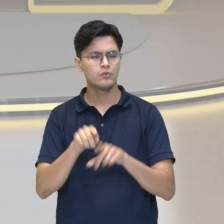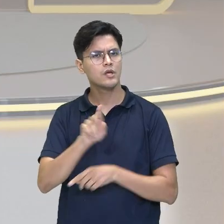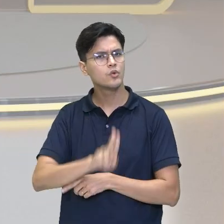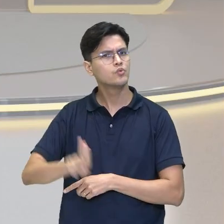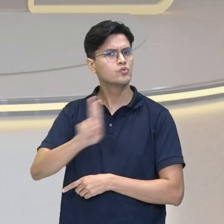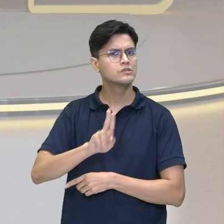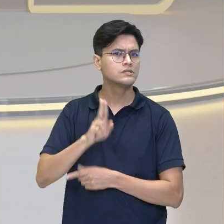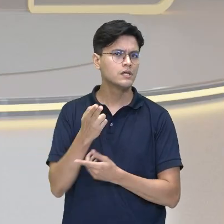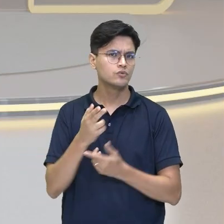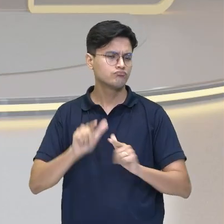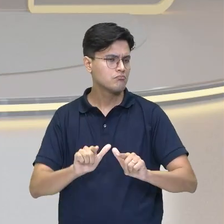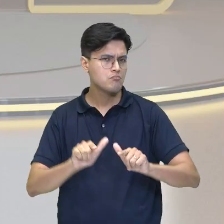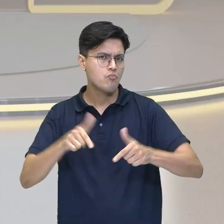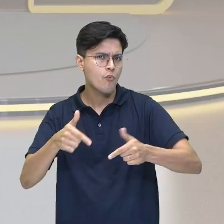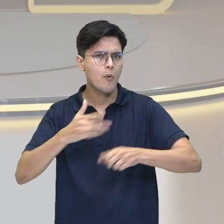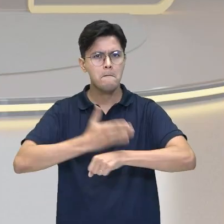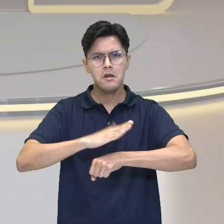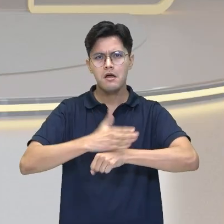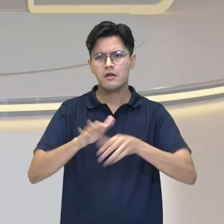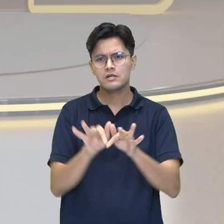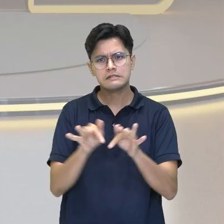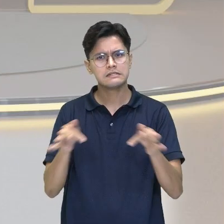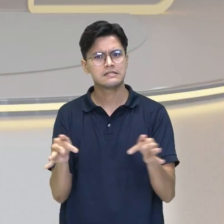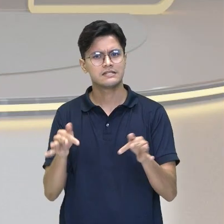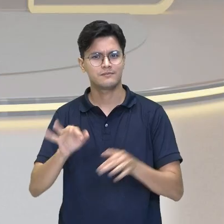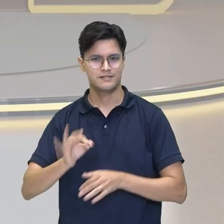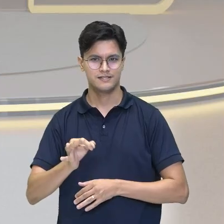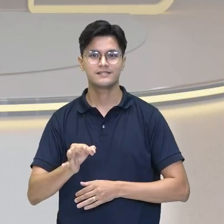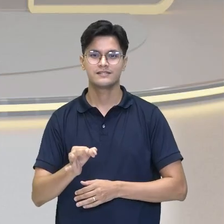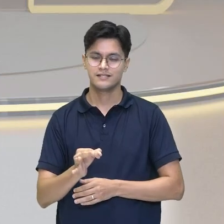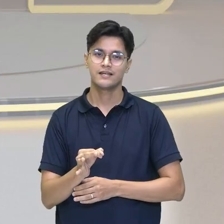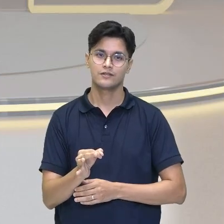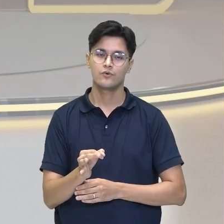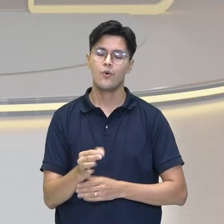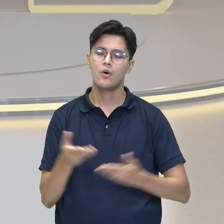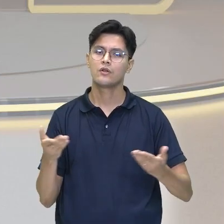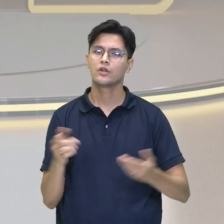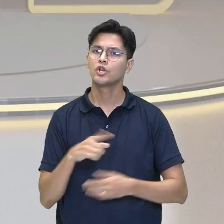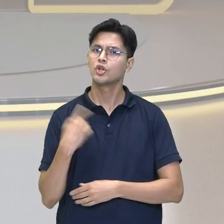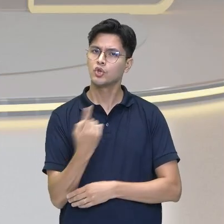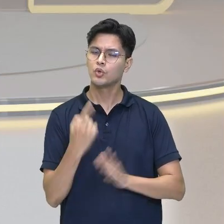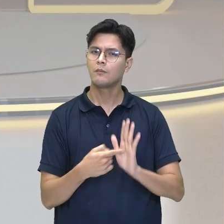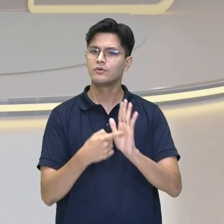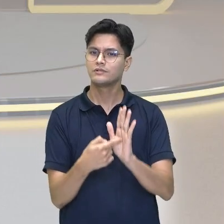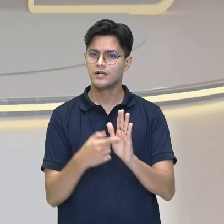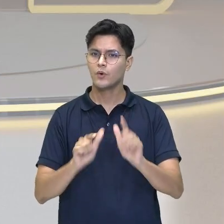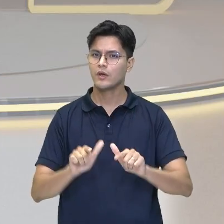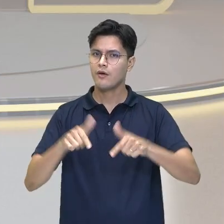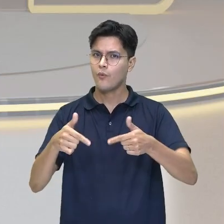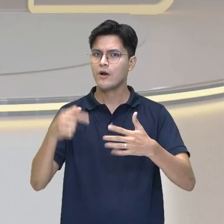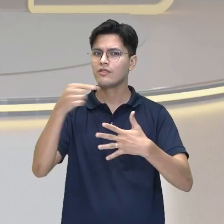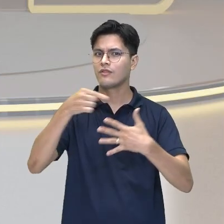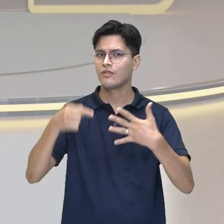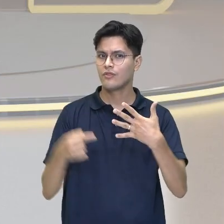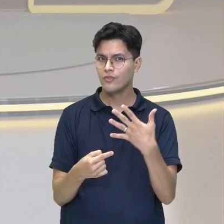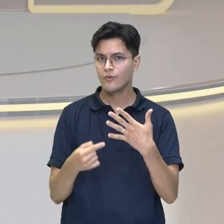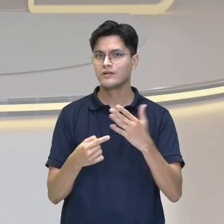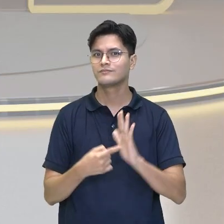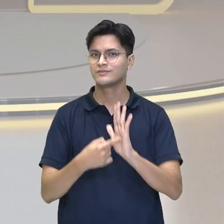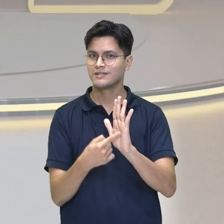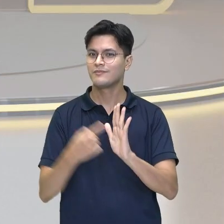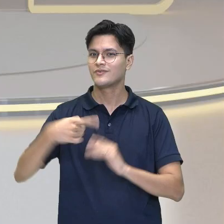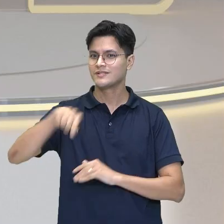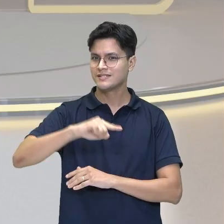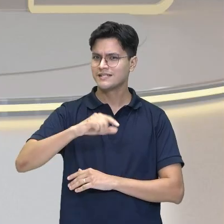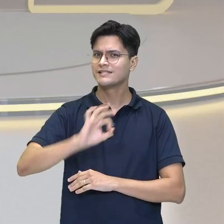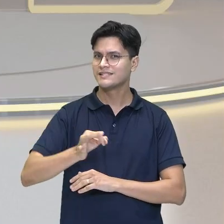nós trouxemos aqui ações que estão aí, que cabe, né, a nós, as nossas turmas, por isso que nós trouxemos isso aqui para vocês, estudantes.